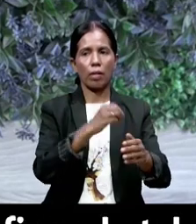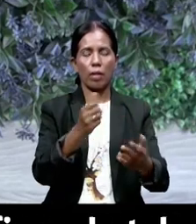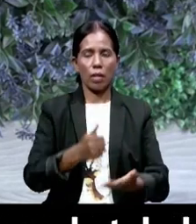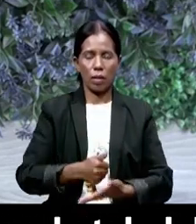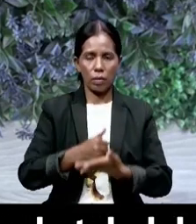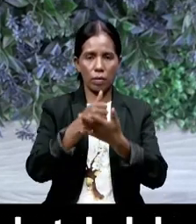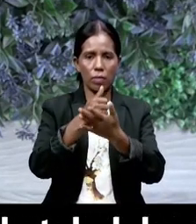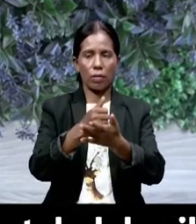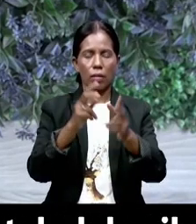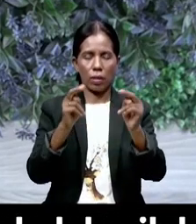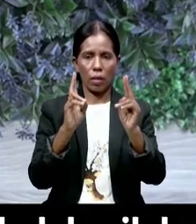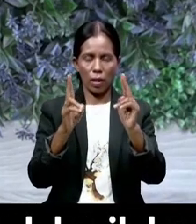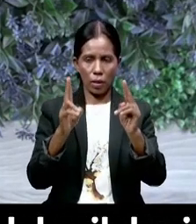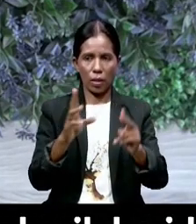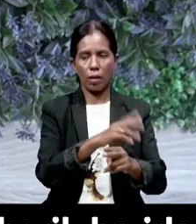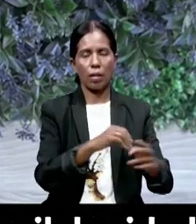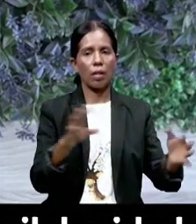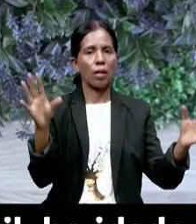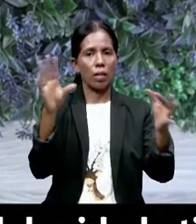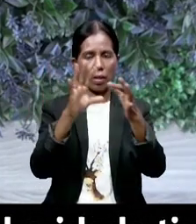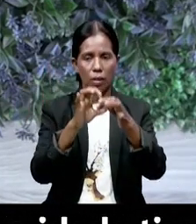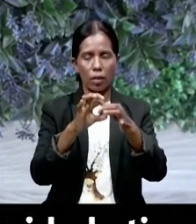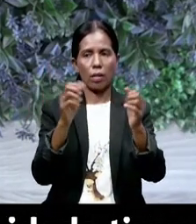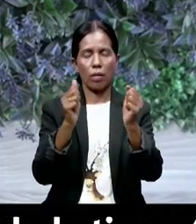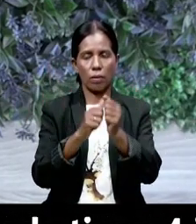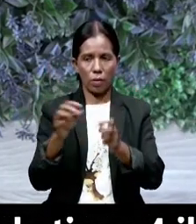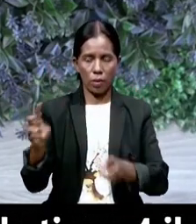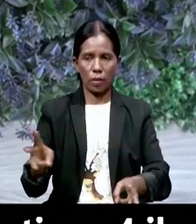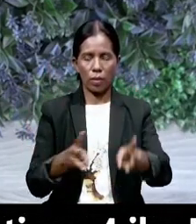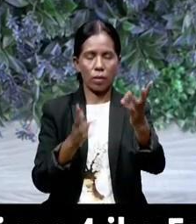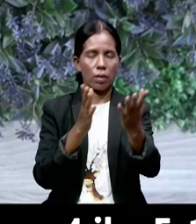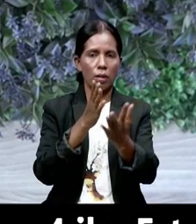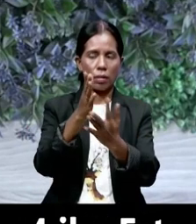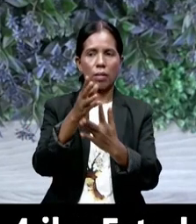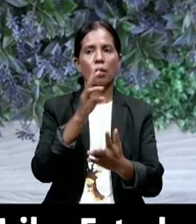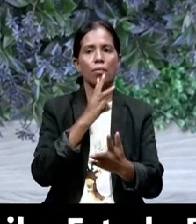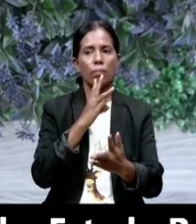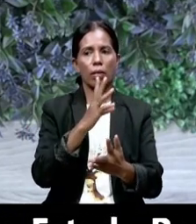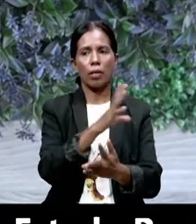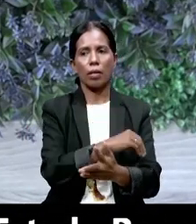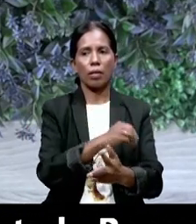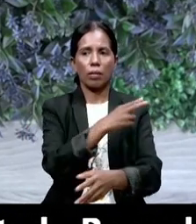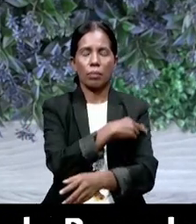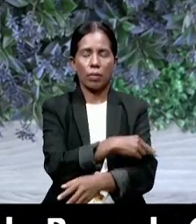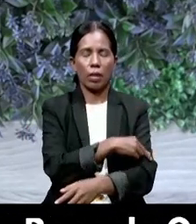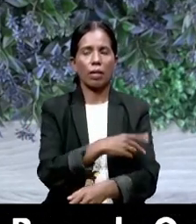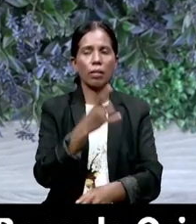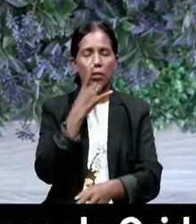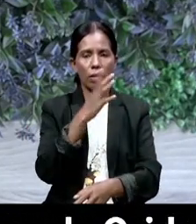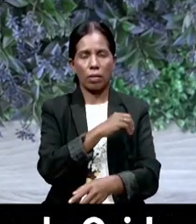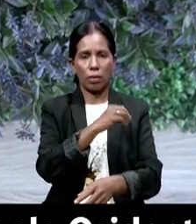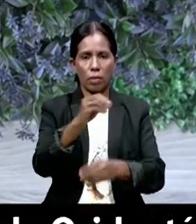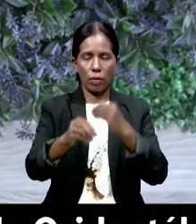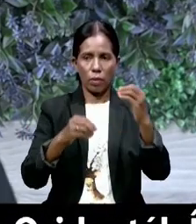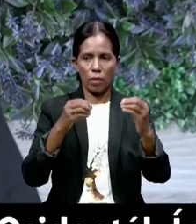que acelerar a lei. Se liga com a estrada, acesso básico, a saber, hospital, na Moça, conectividade,